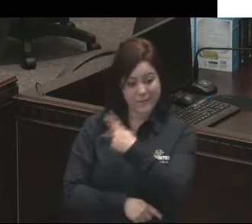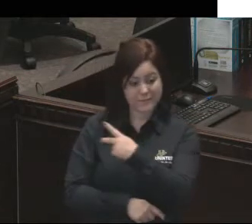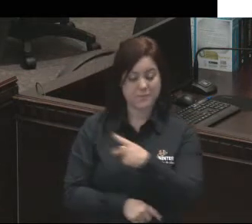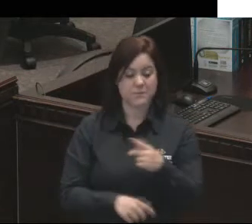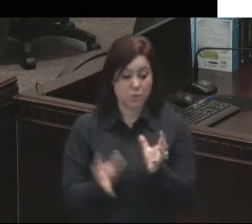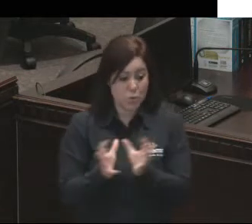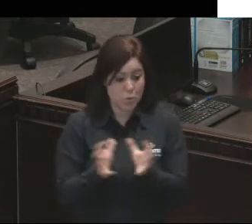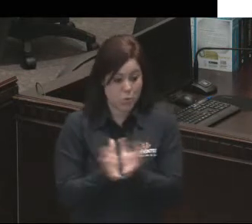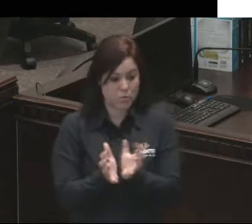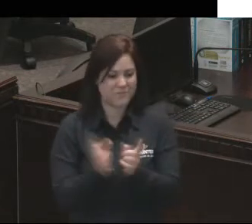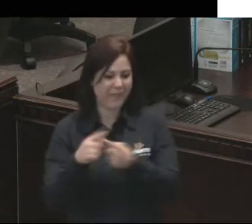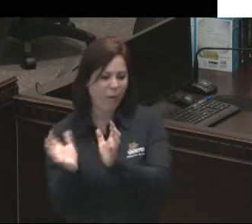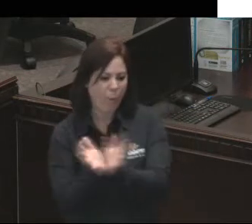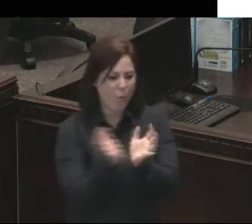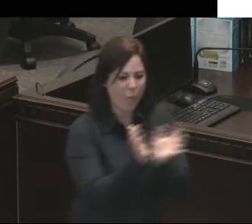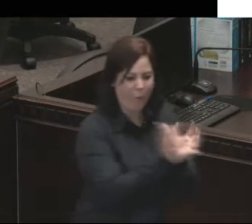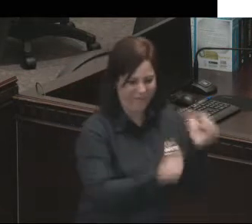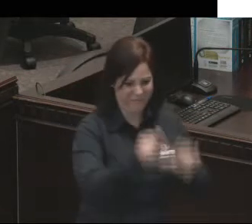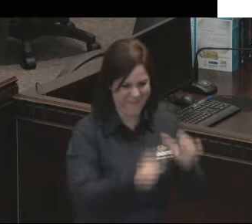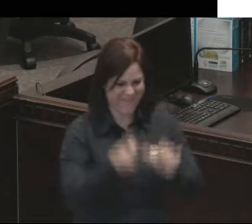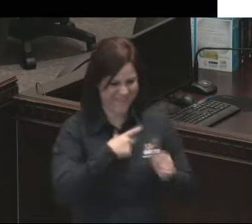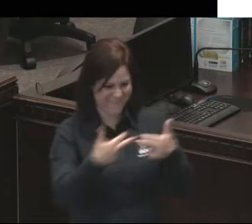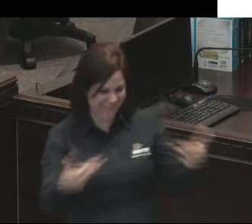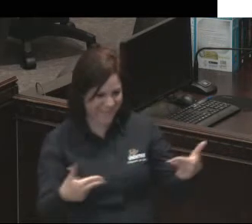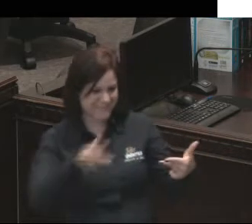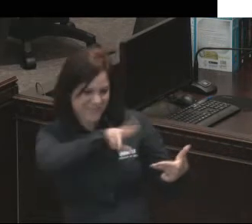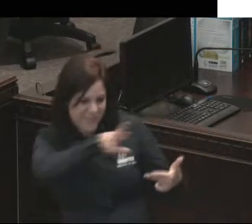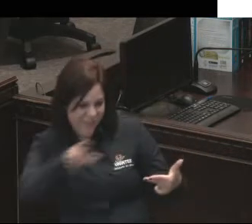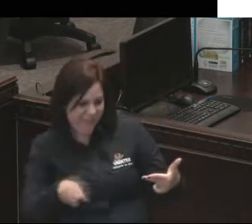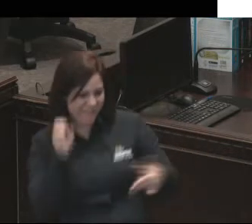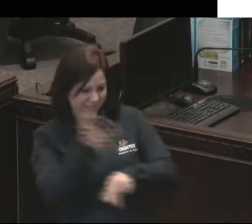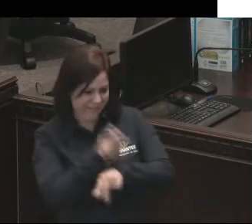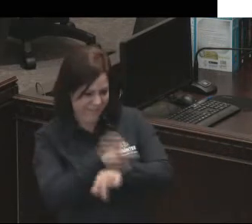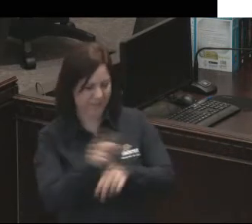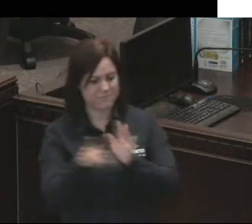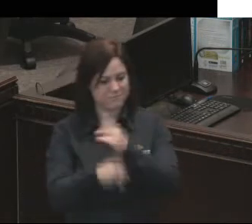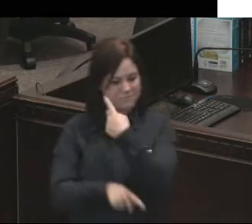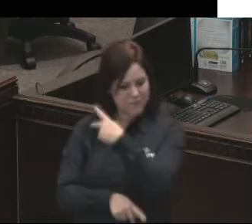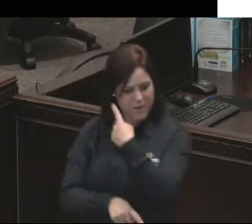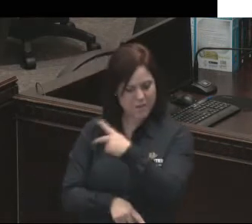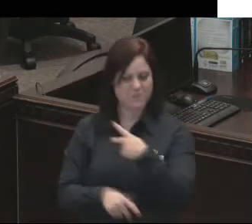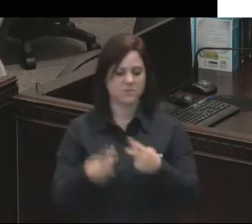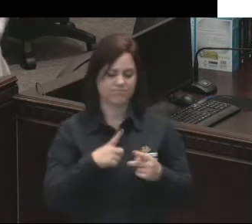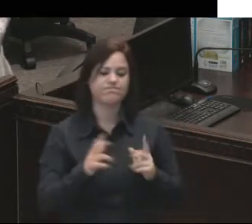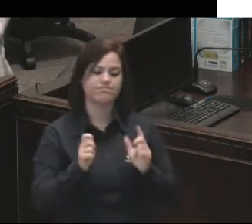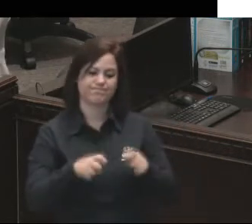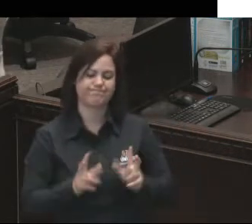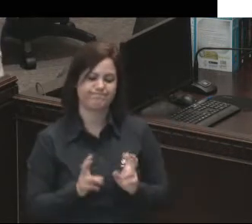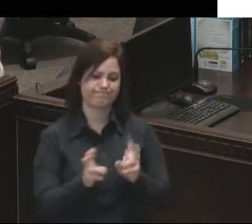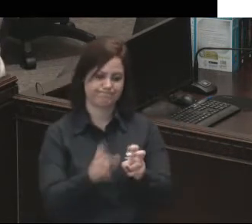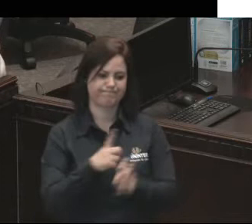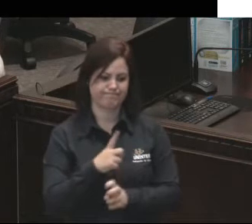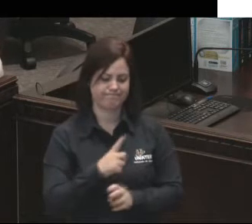são puros. Então, é essa contaminação que causa esse tipo de efeito, né, teratogênico